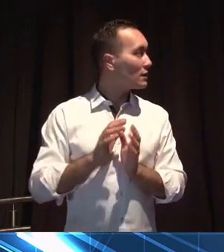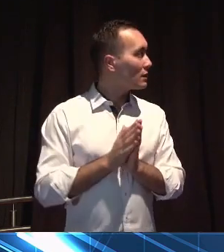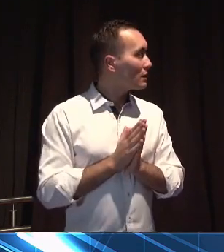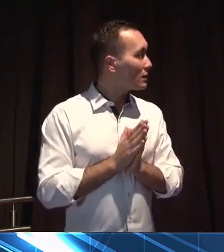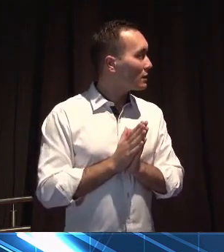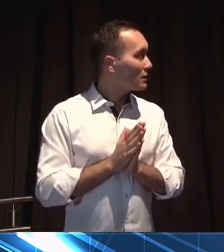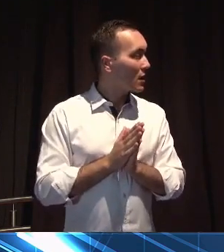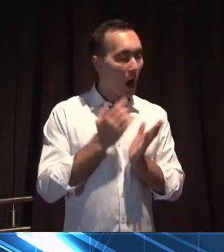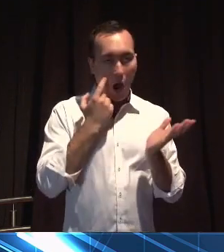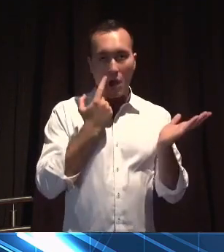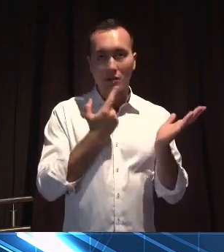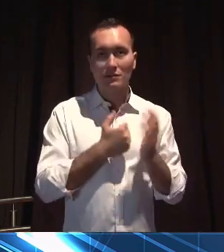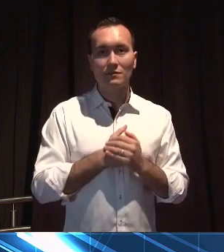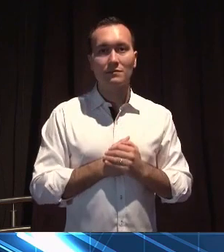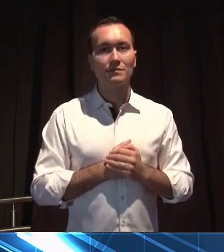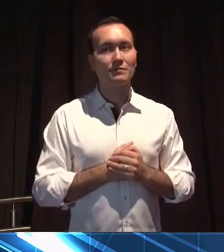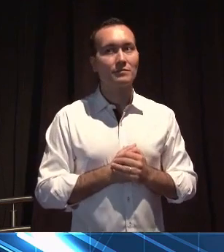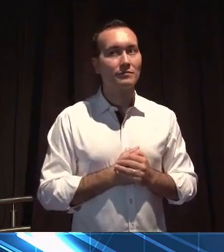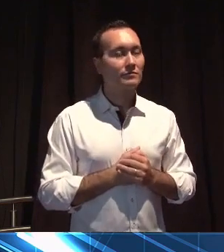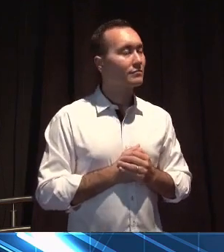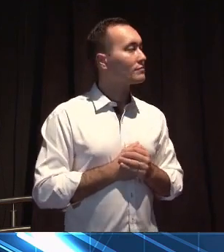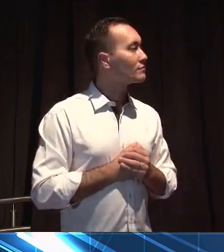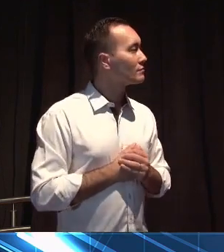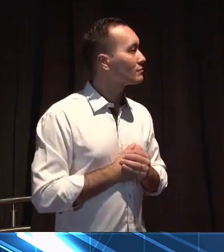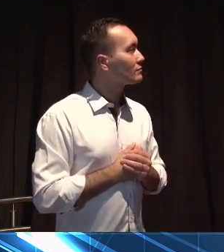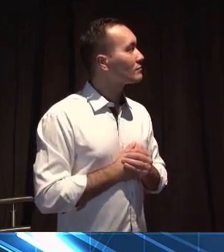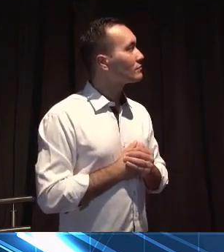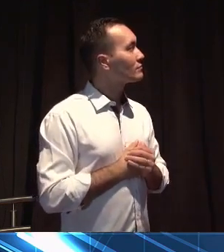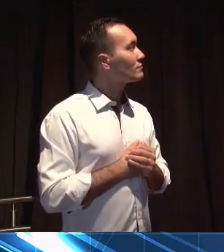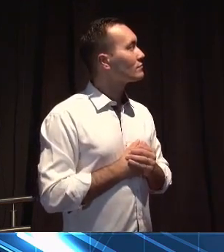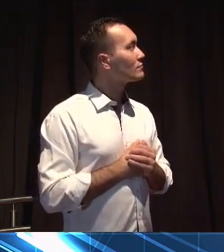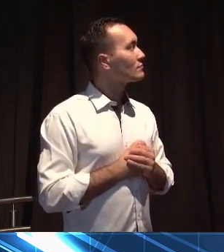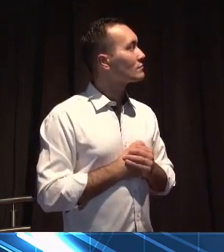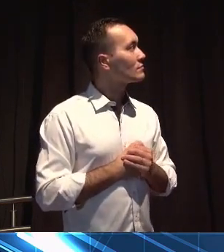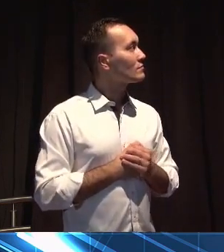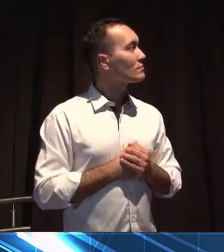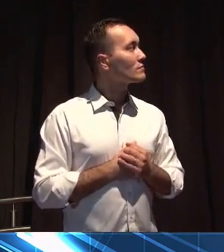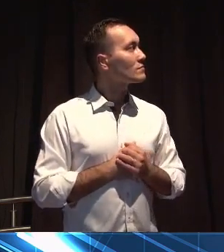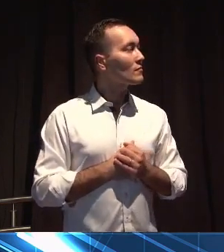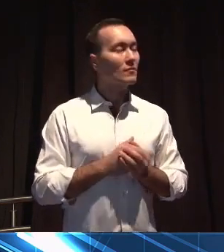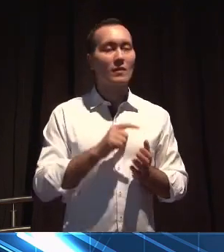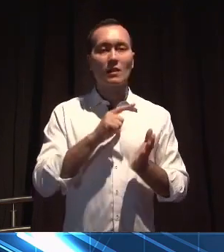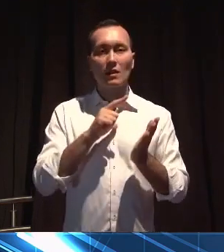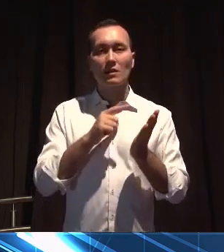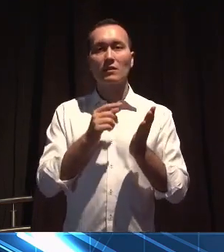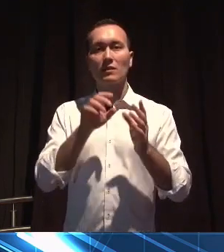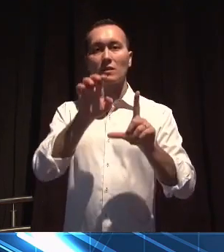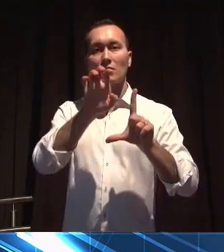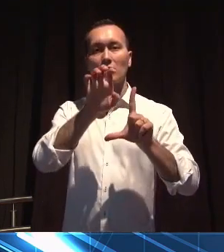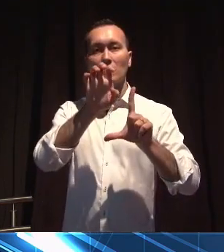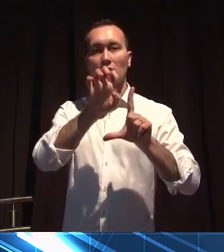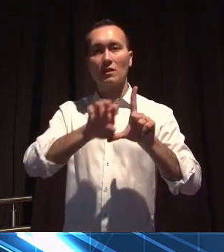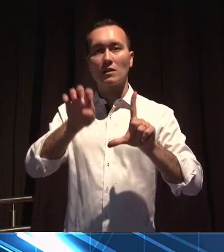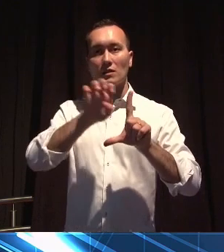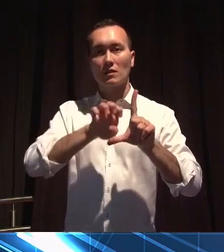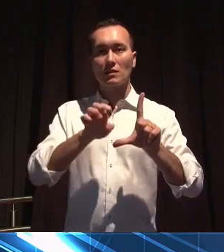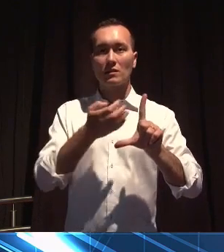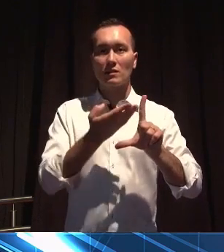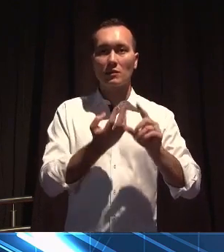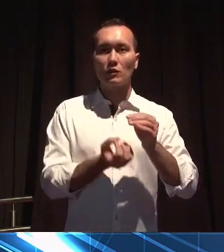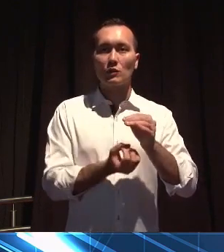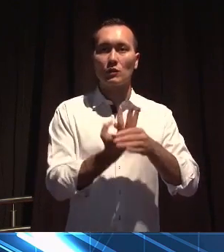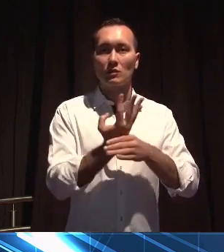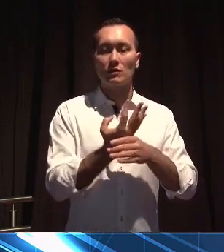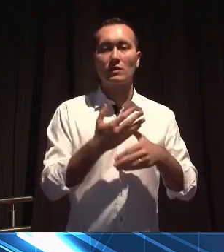cotuba Eu tenho um Core que fornece por exemplo uma distração que é geradora ebook E aí tem o módulo gerador